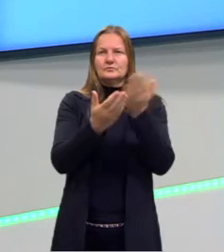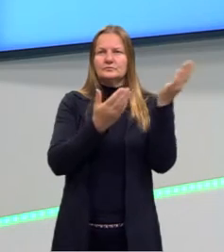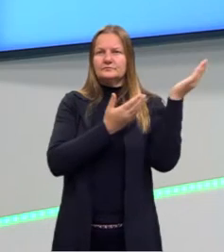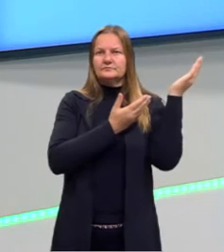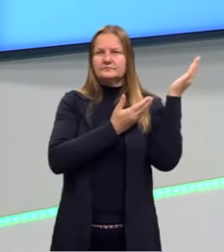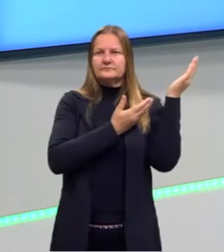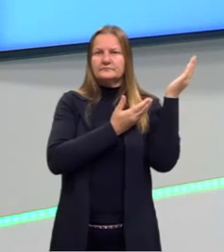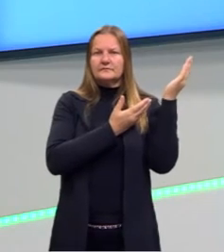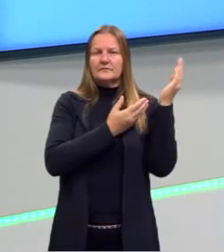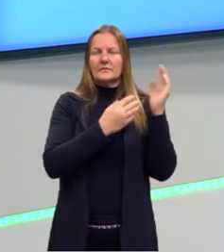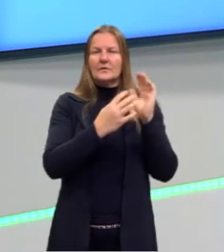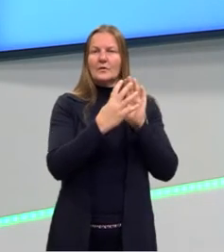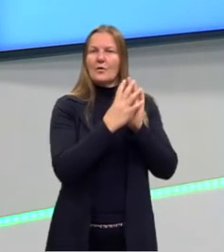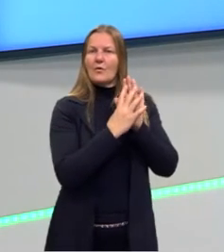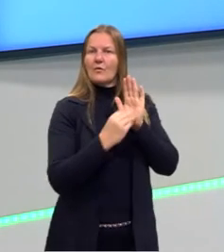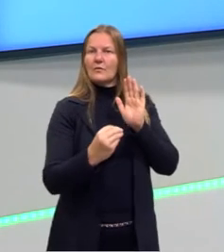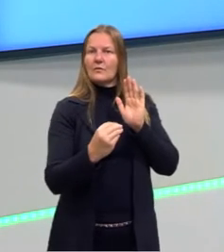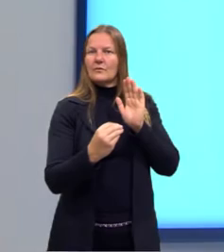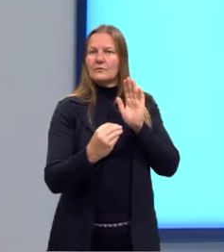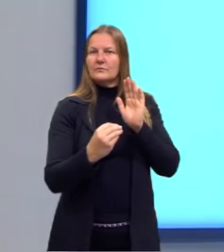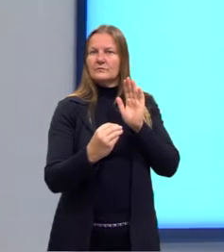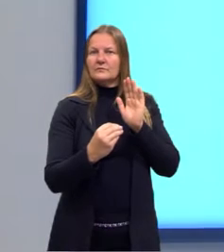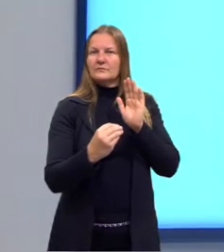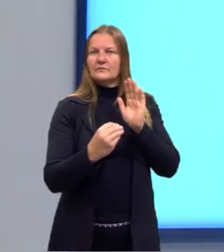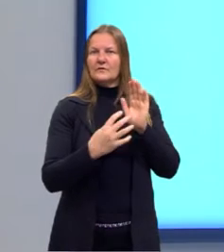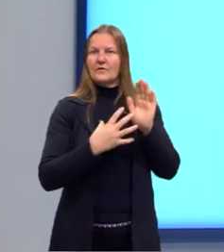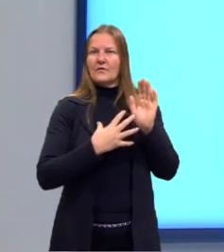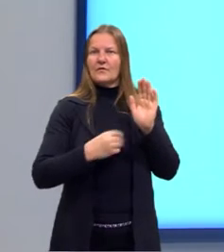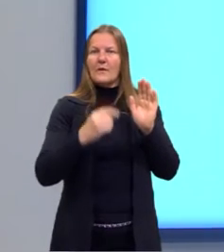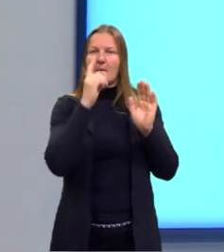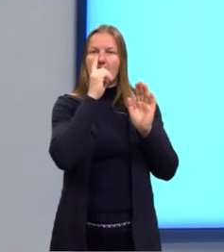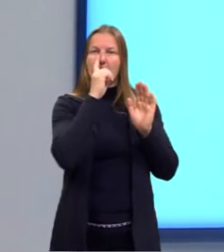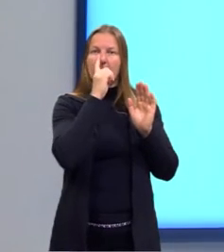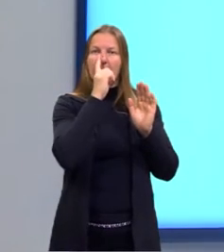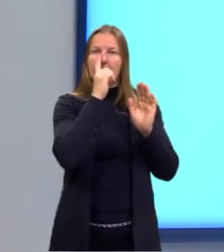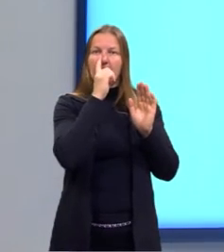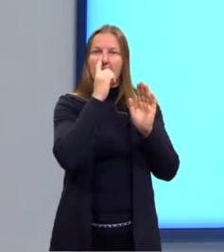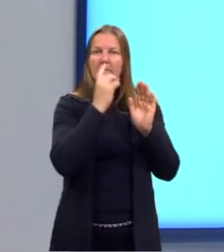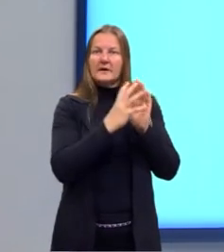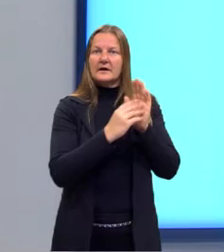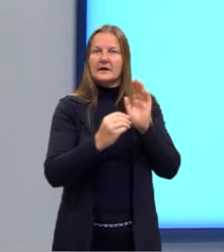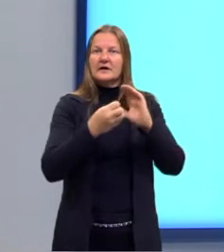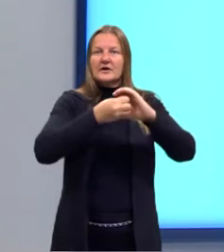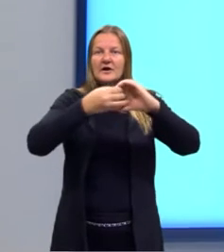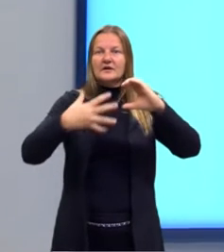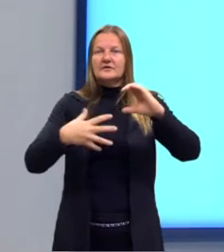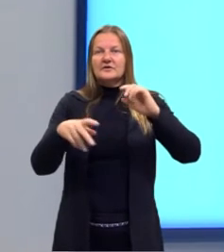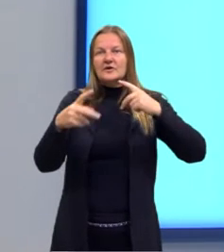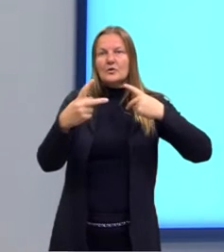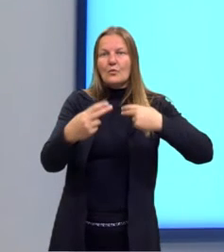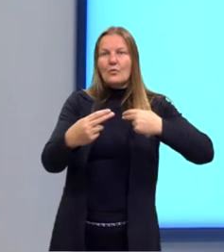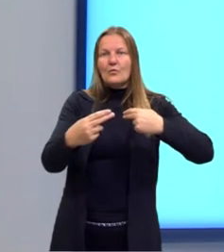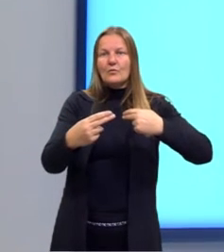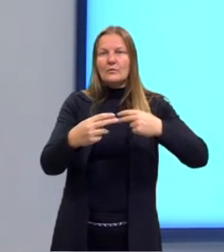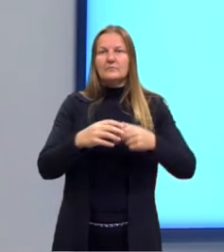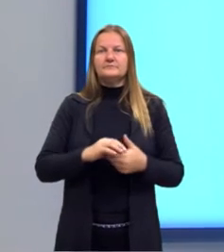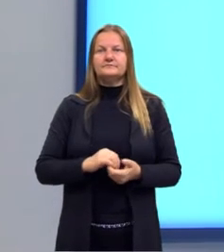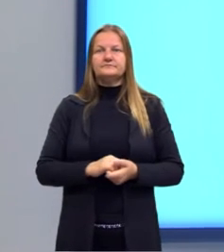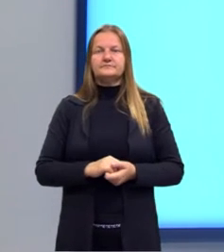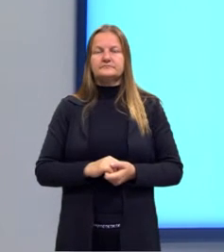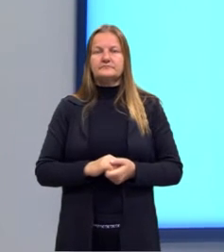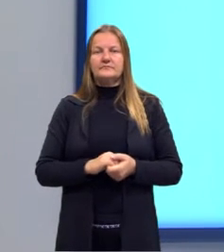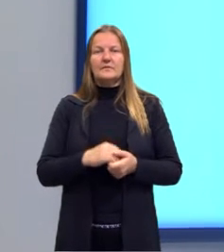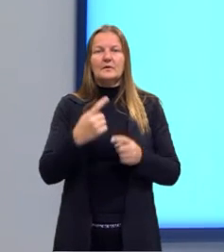Puxaram a característica da mãe dessa mãe aqui que é o lobo da orelha